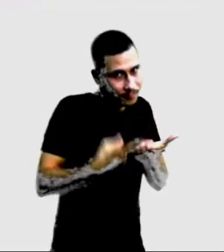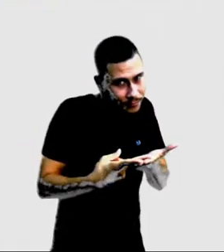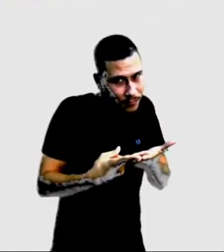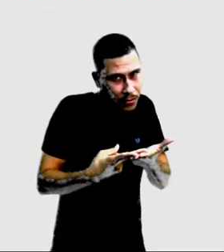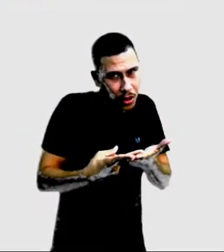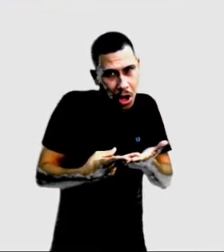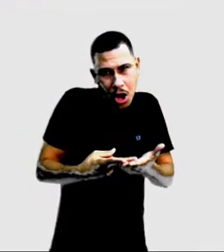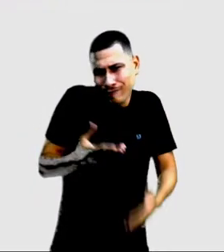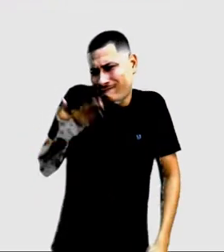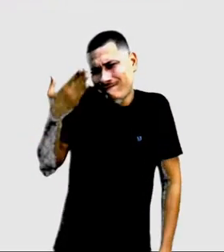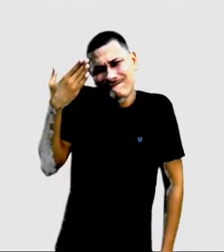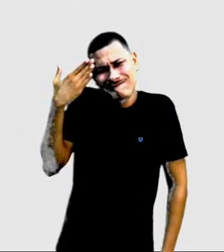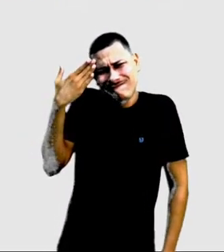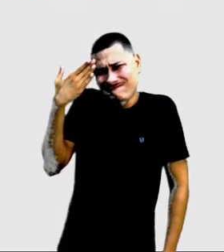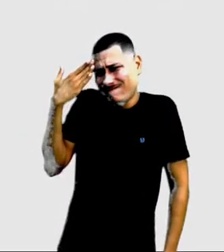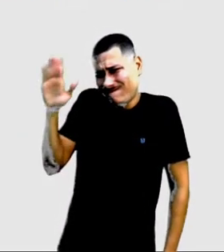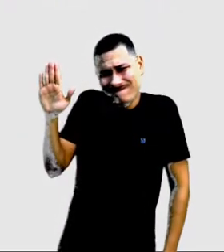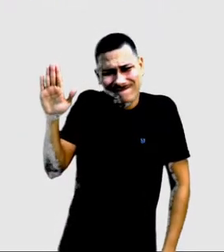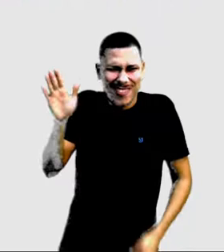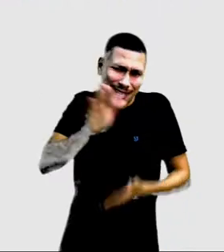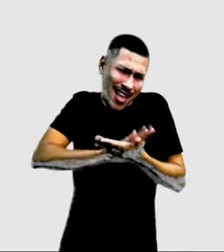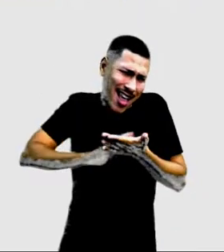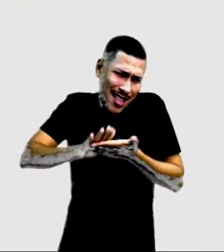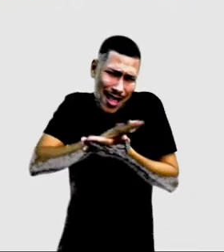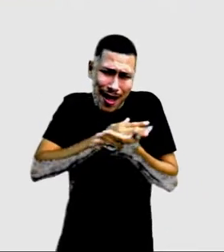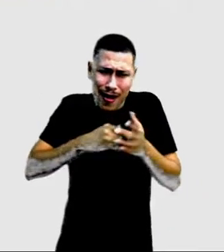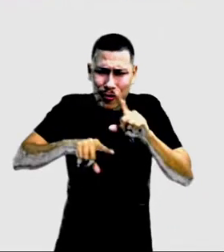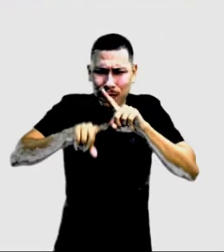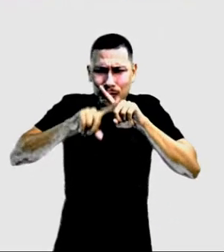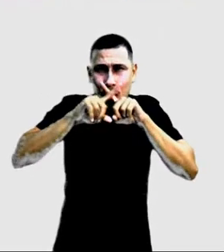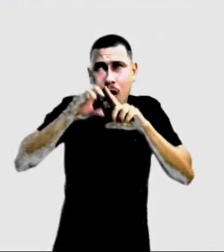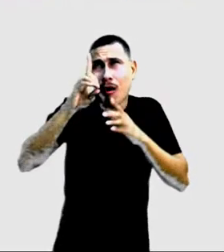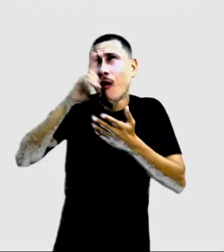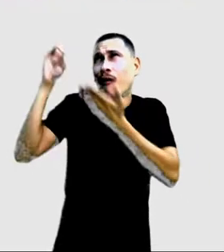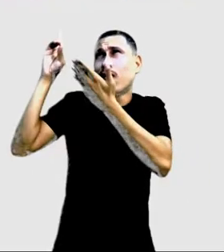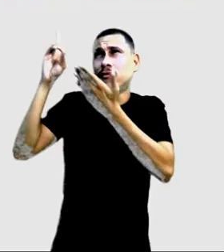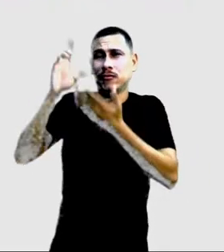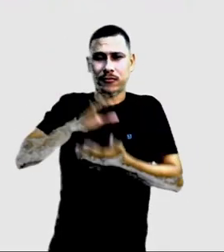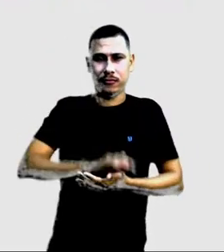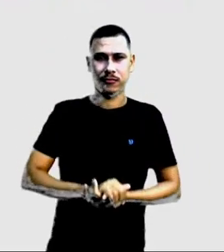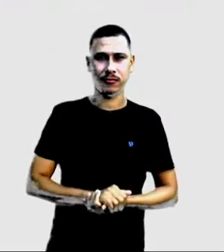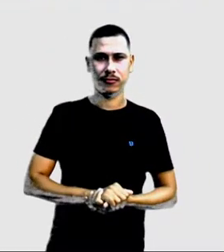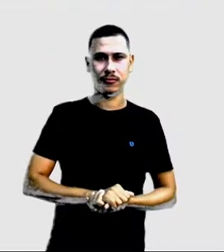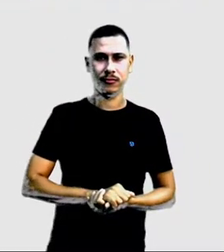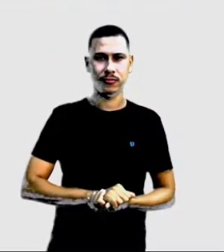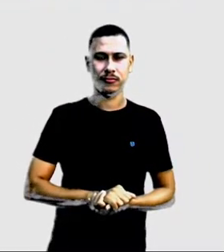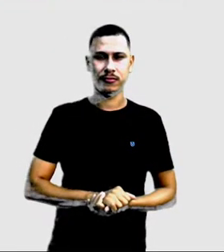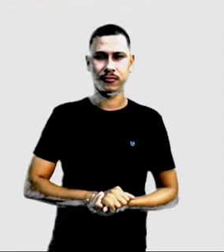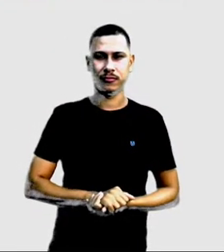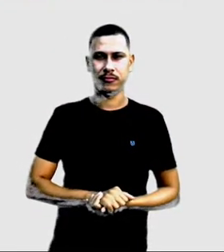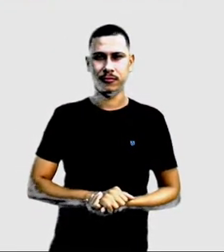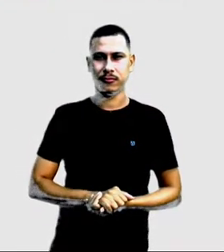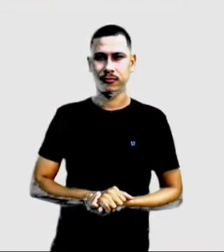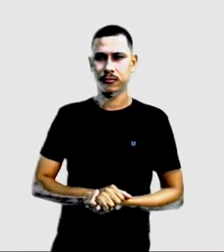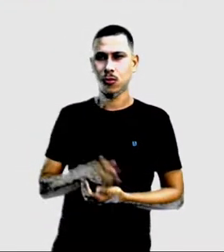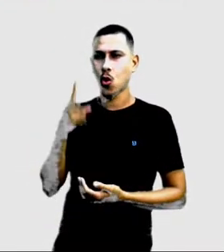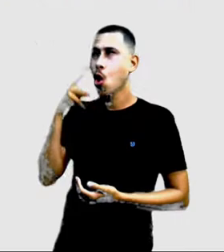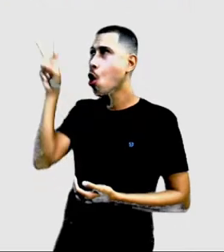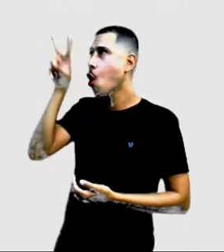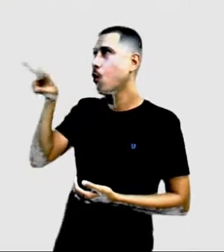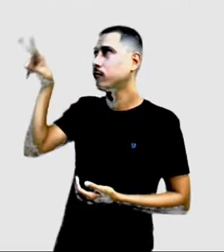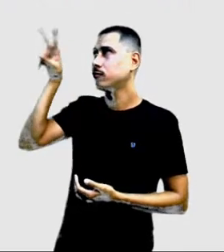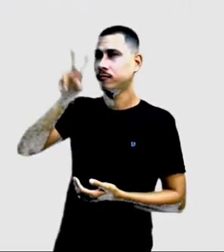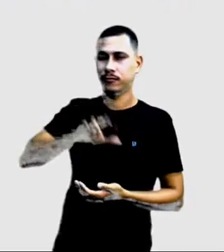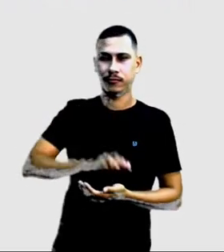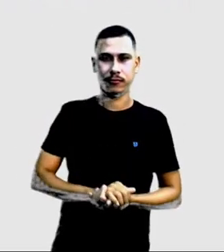não sabia de nada. Juro por Deus. To let the cat out of the